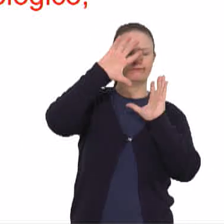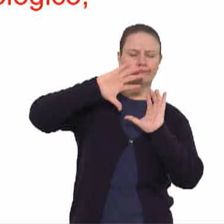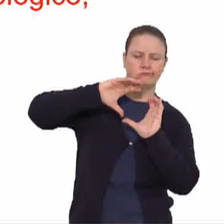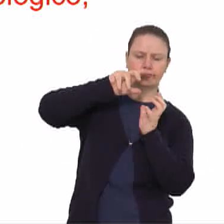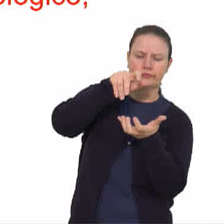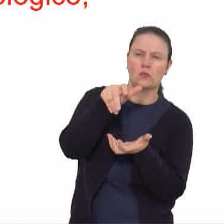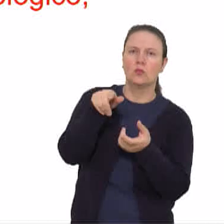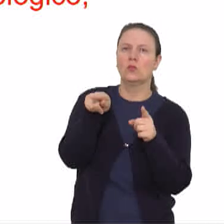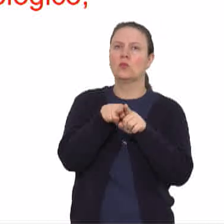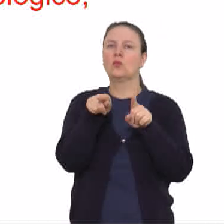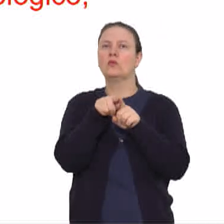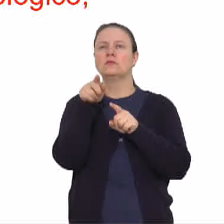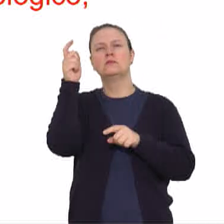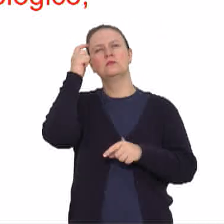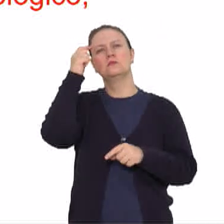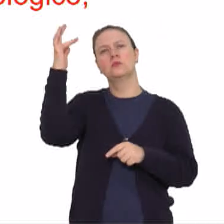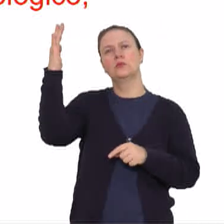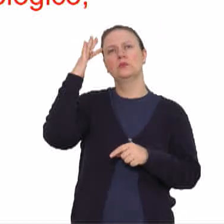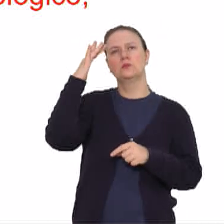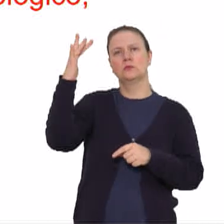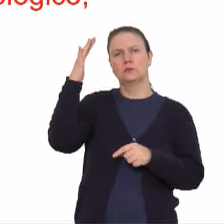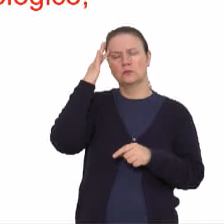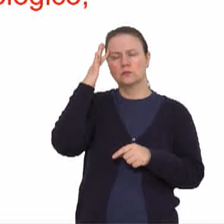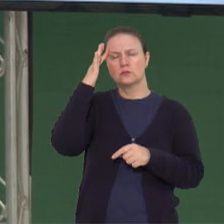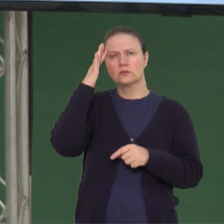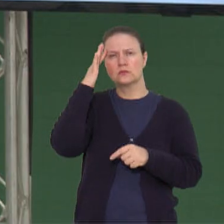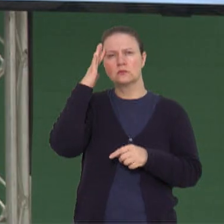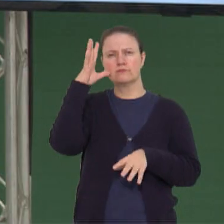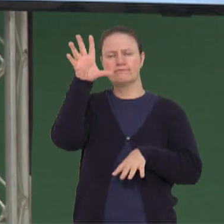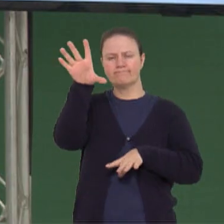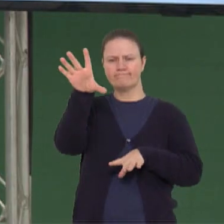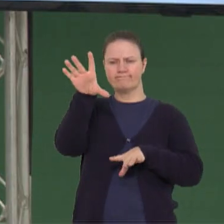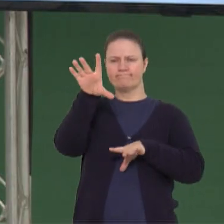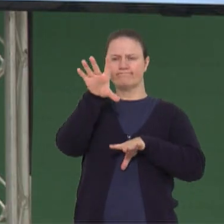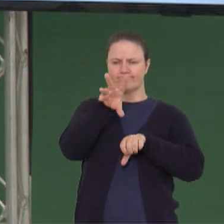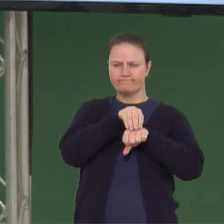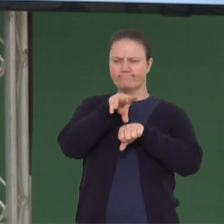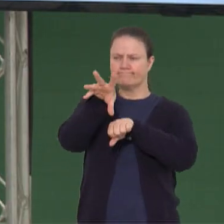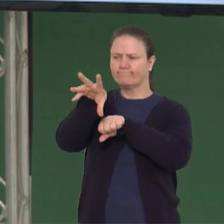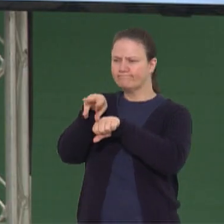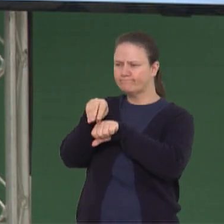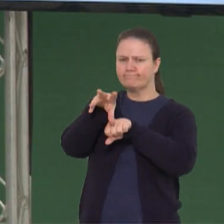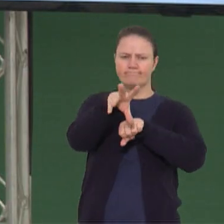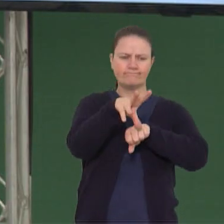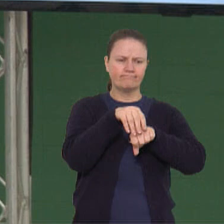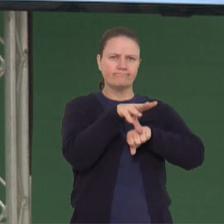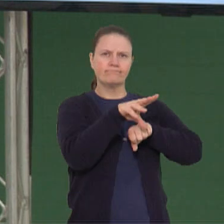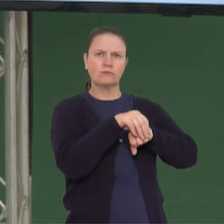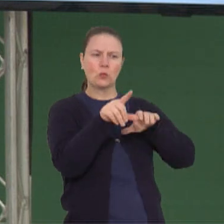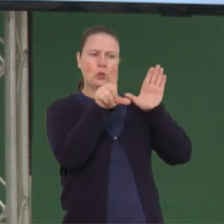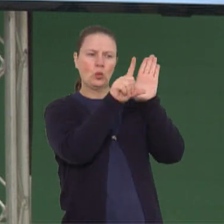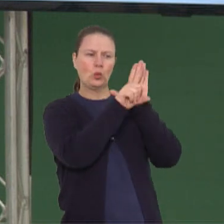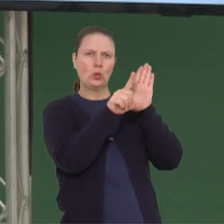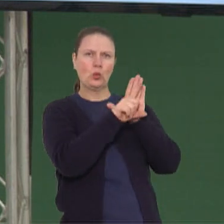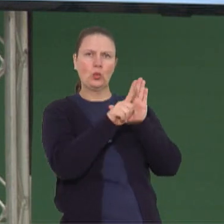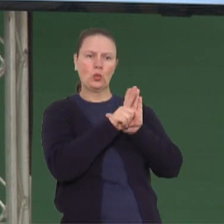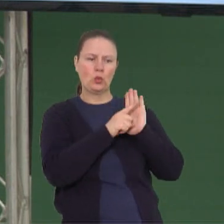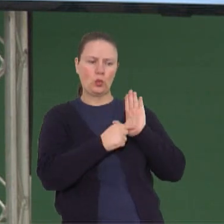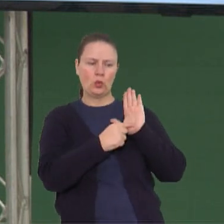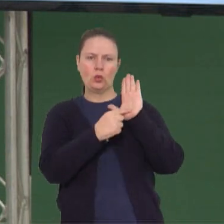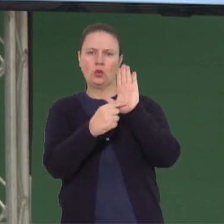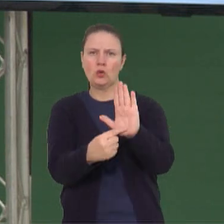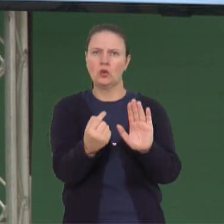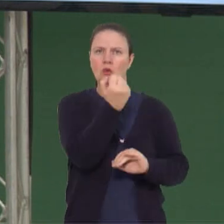pensamento, porque o pensamento capta aquilo que as leis universais apresentam